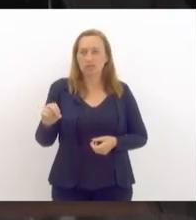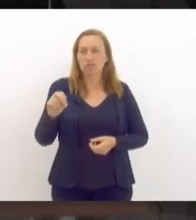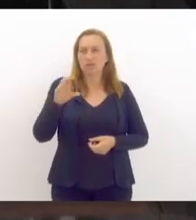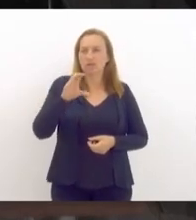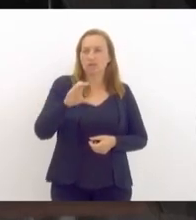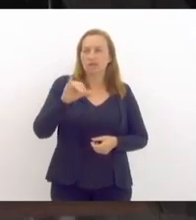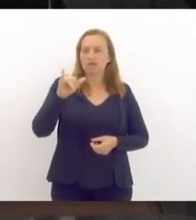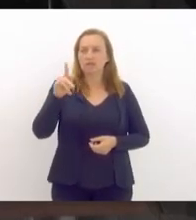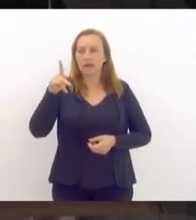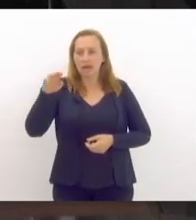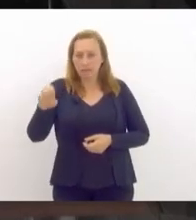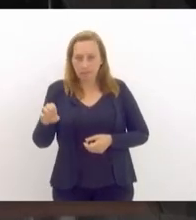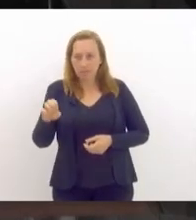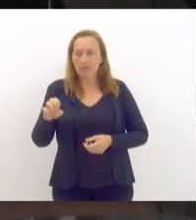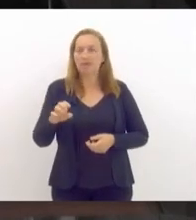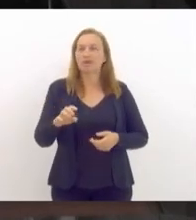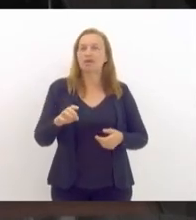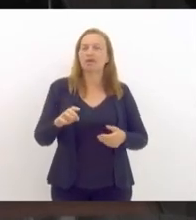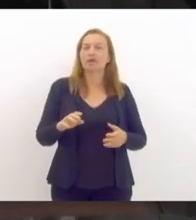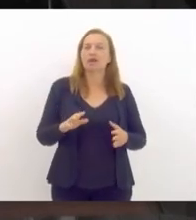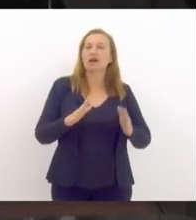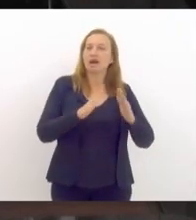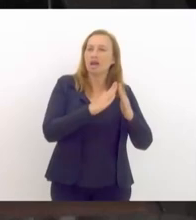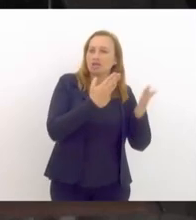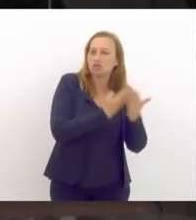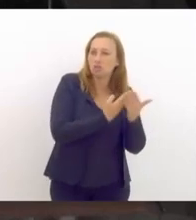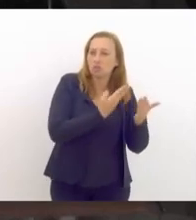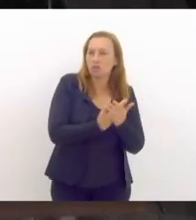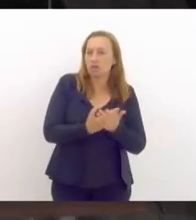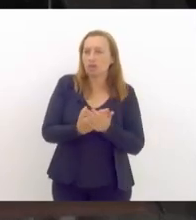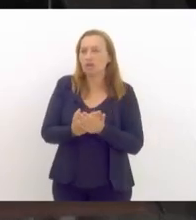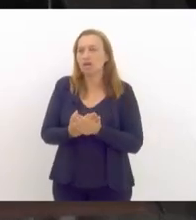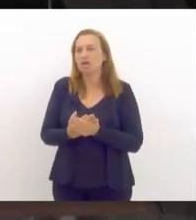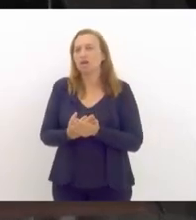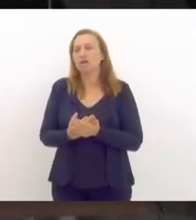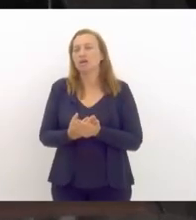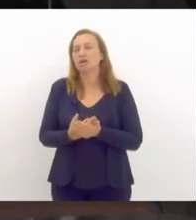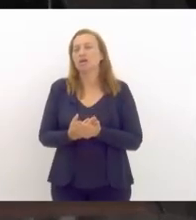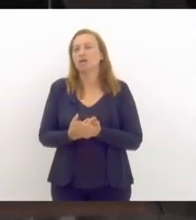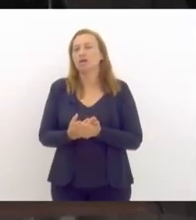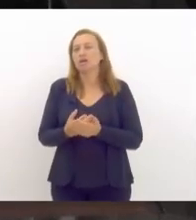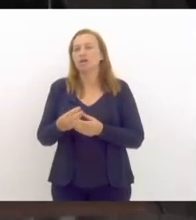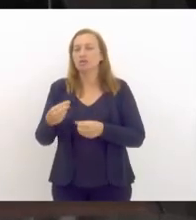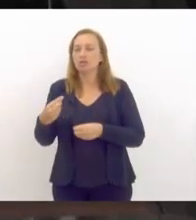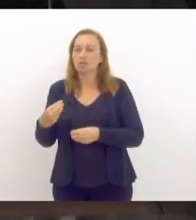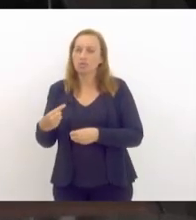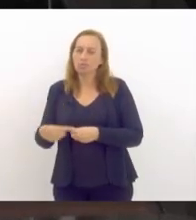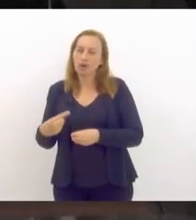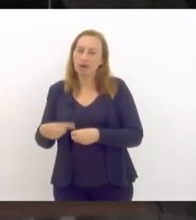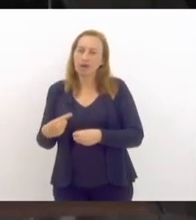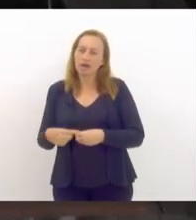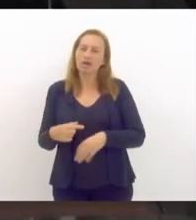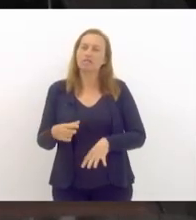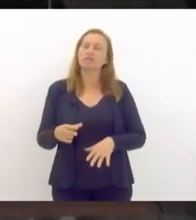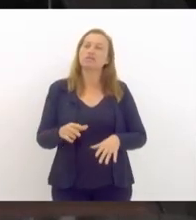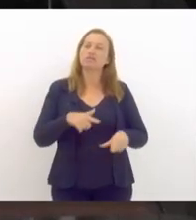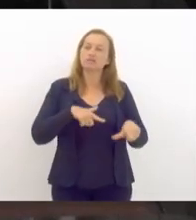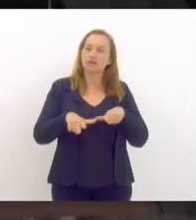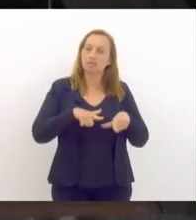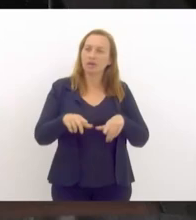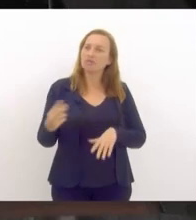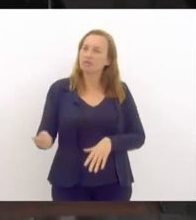entre a escola e a comunidade fazia trabalhos de valorização dois profissionais